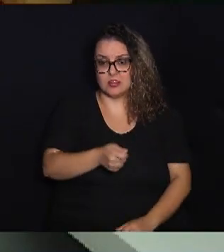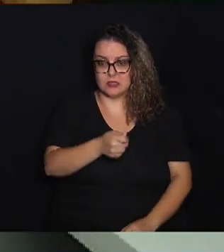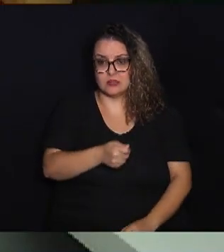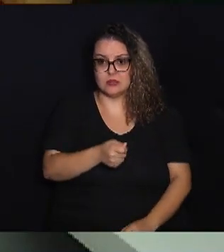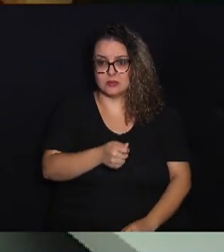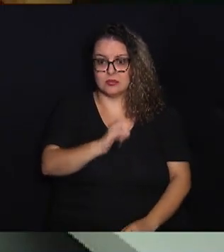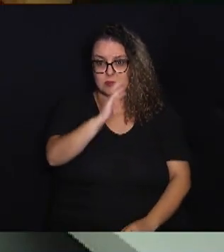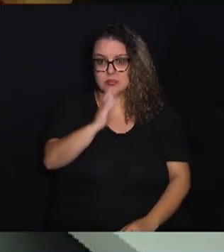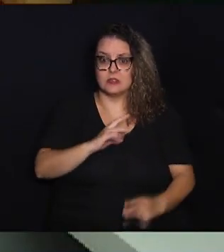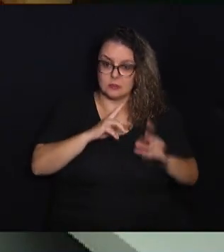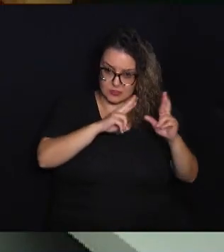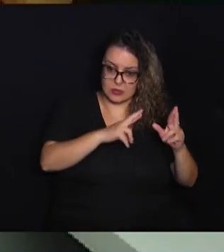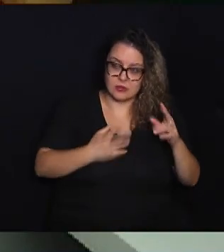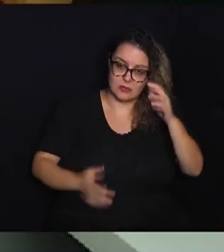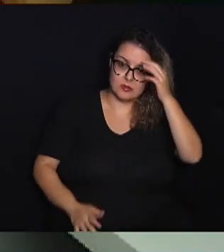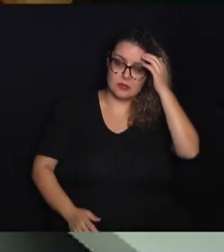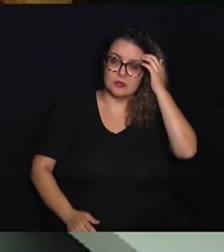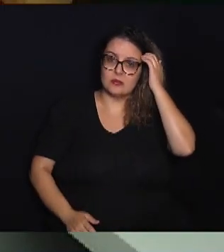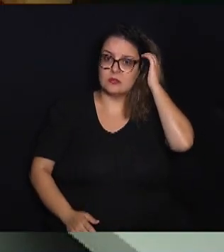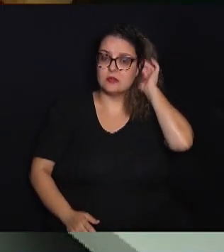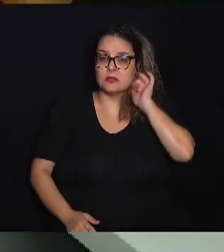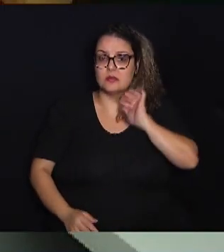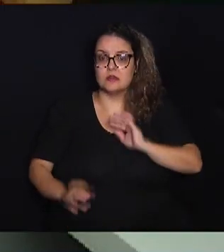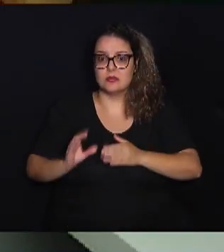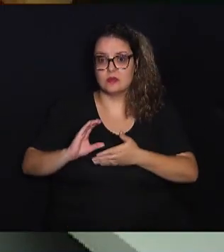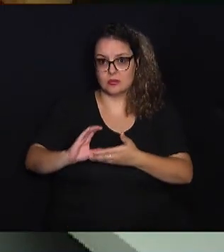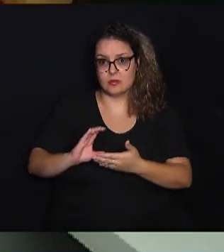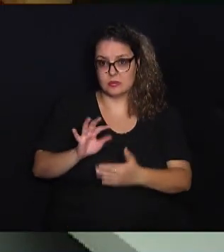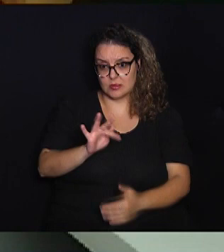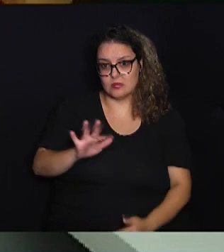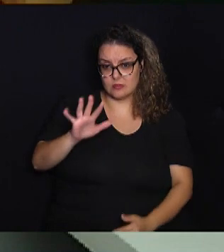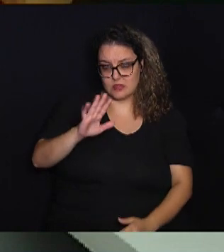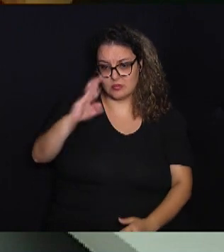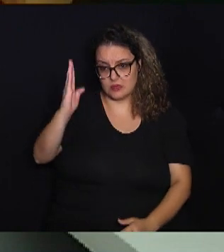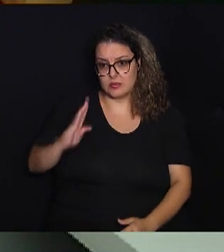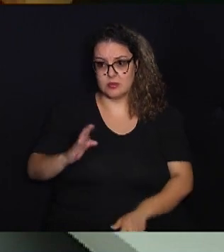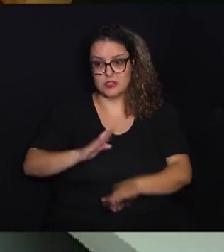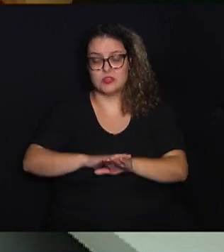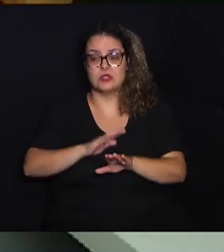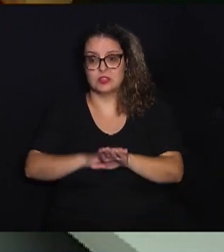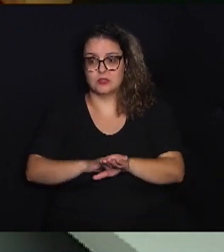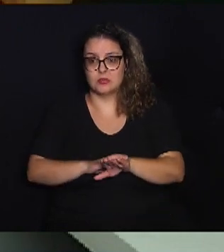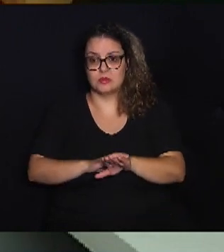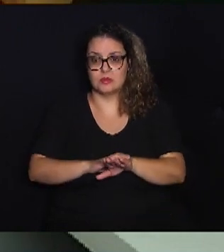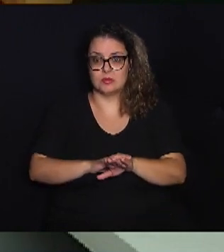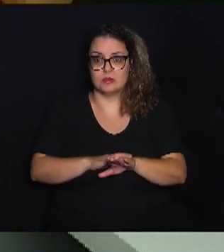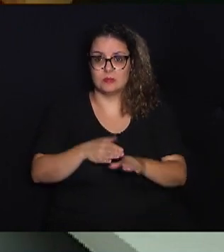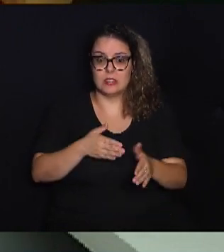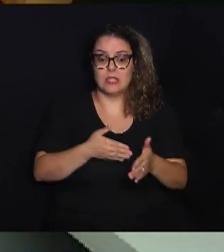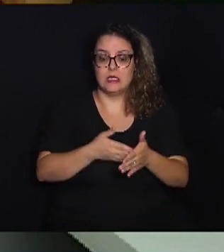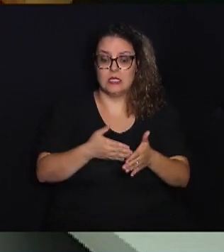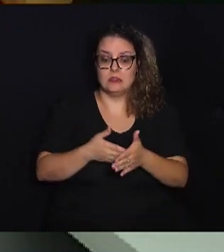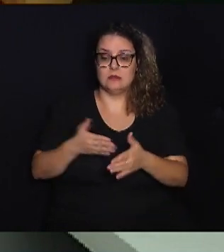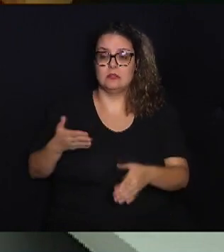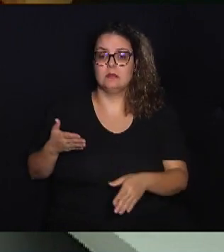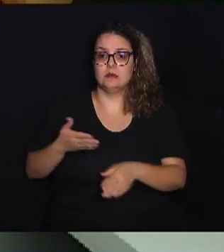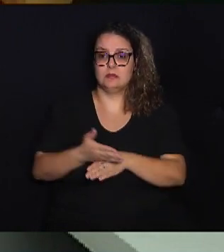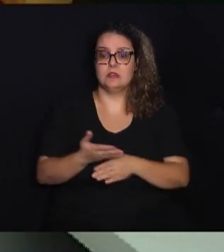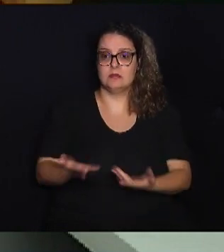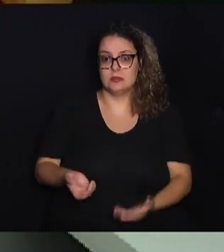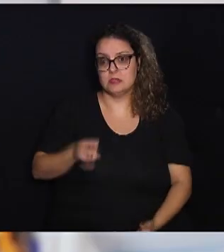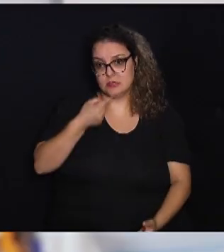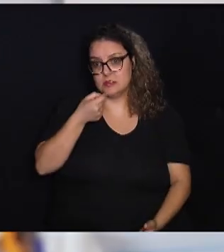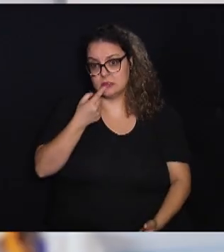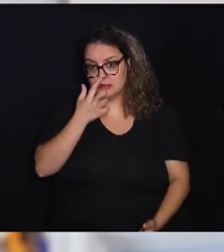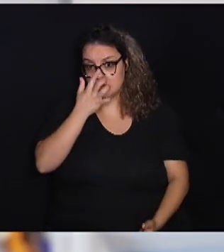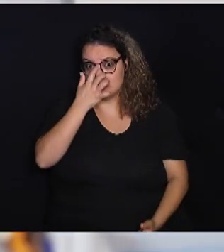Sono, e o próprio Conselho Federal de Medicina, a gente já está atuando para restringir mais o acesso, né, dessas drogas. Então,